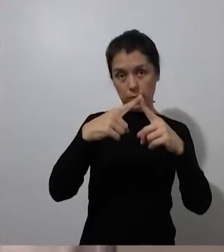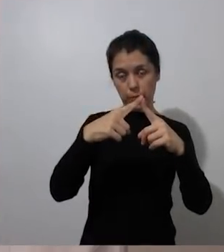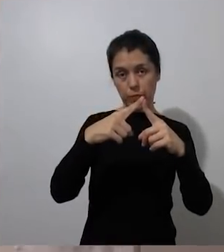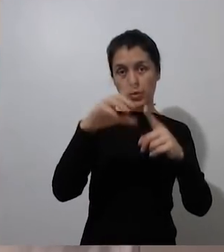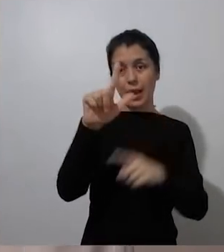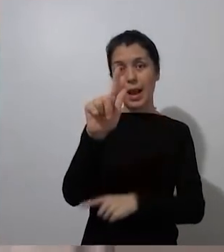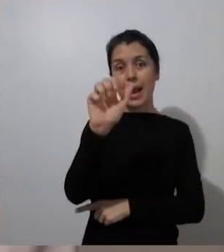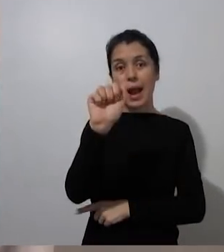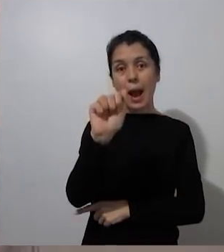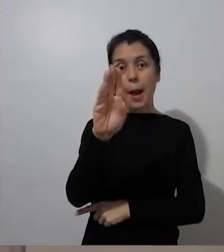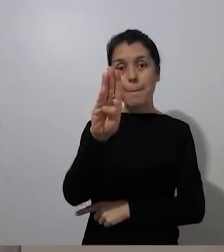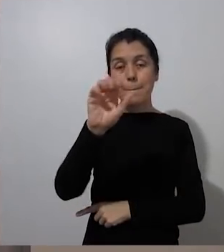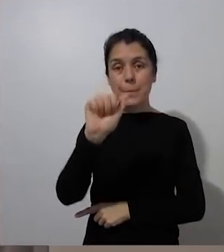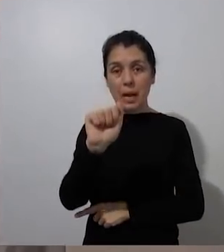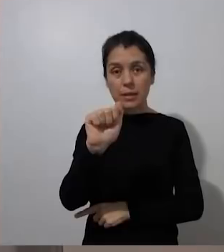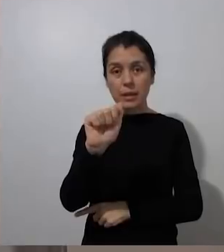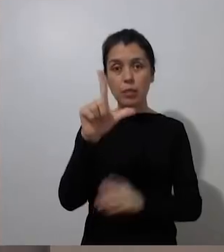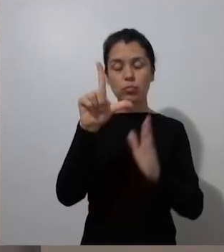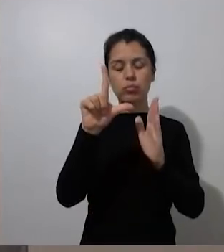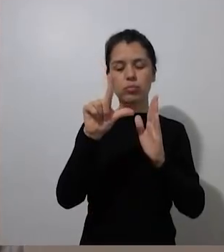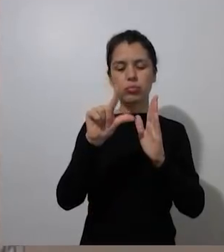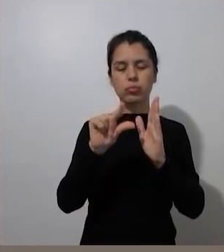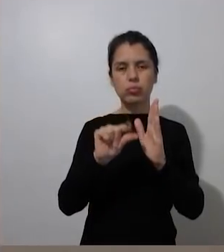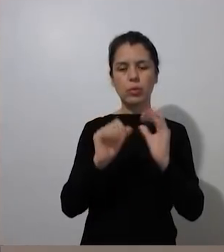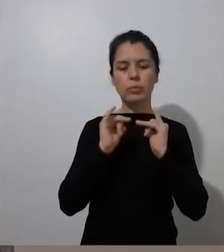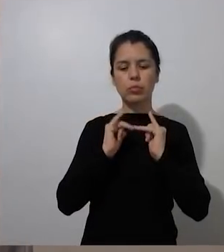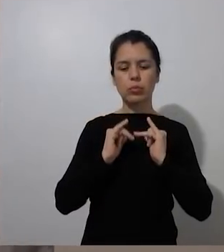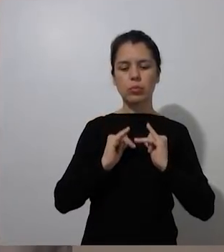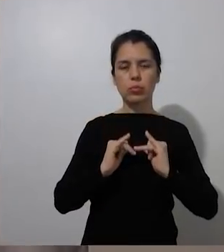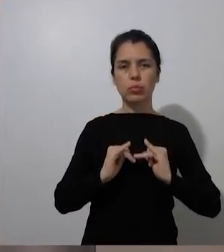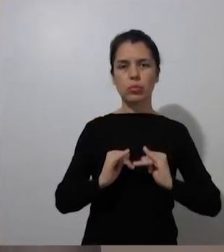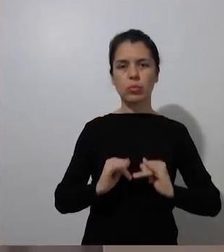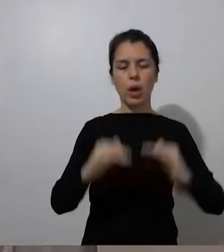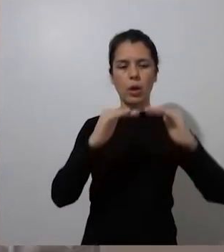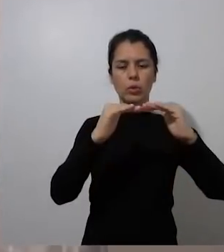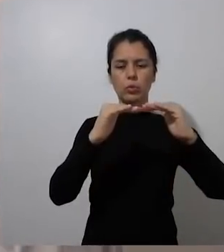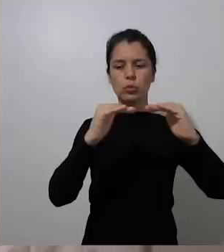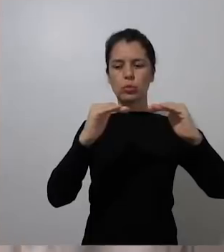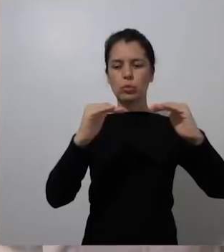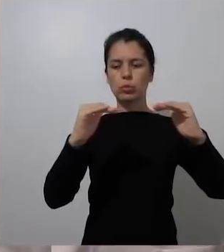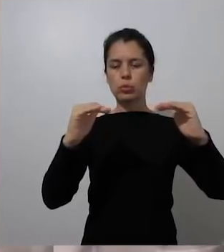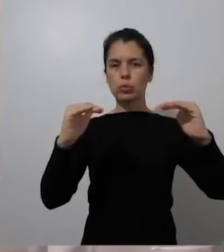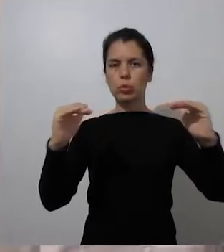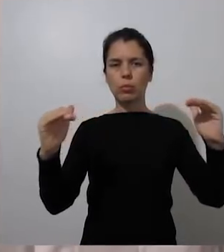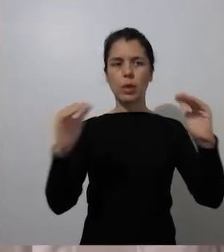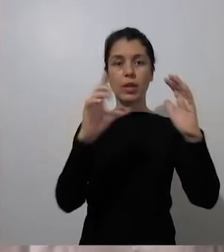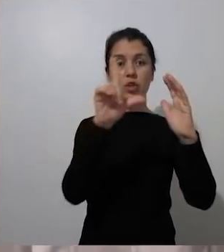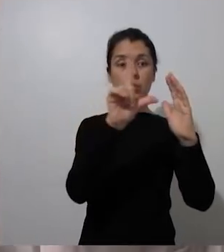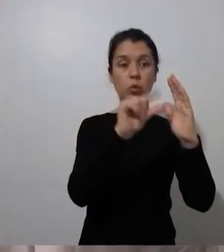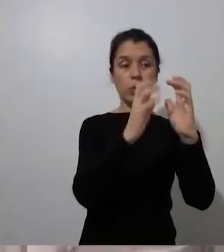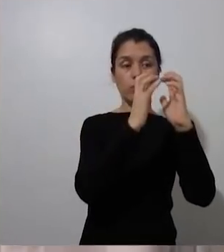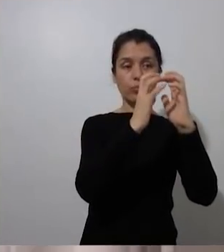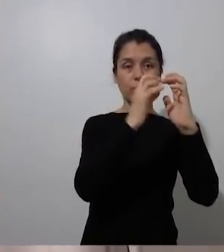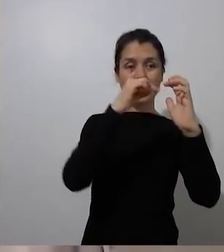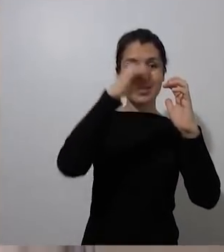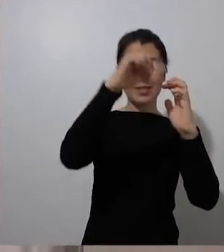GABA. O GABA é um inibidor, o GABA gera um repouso, gera uma estabilidade, inibindo as